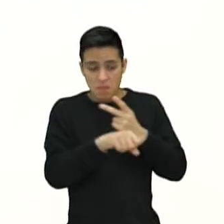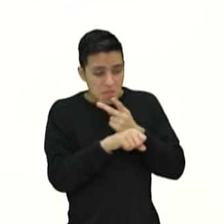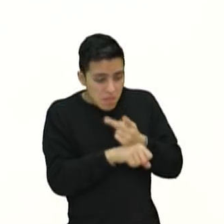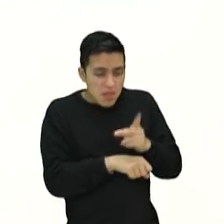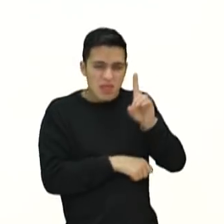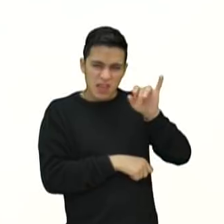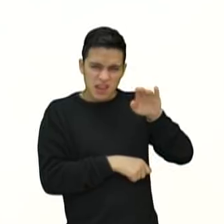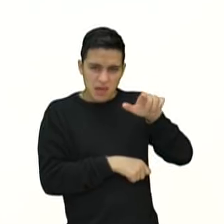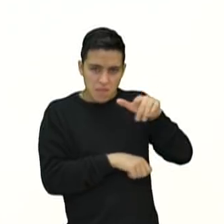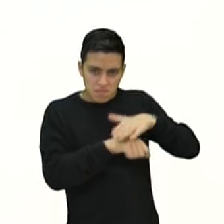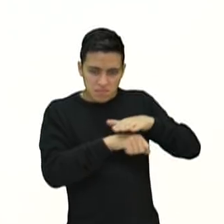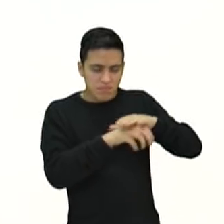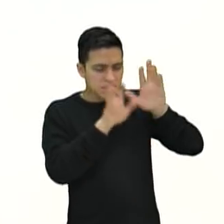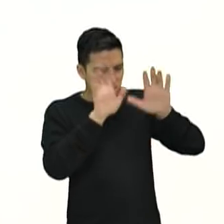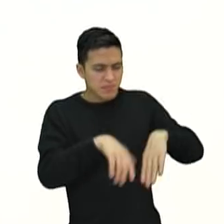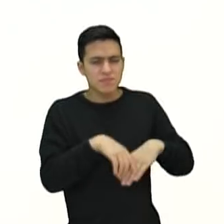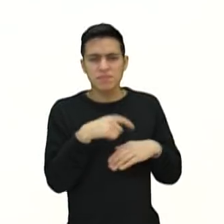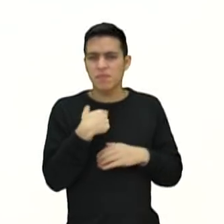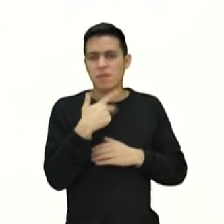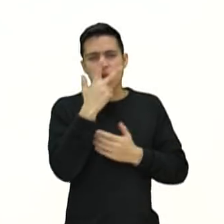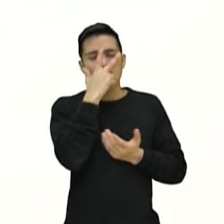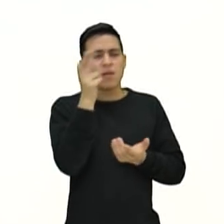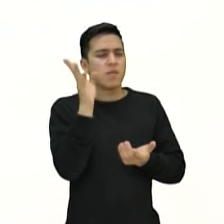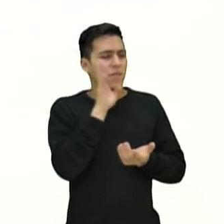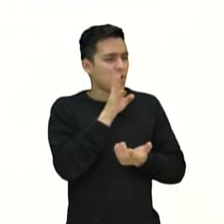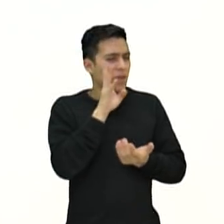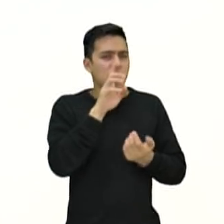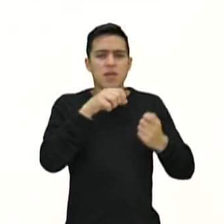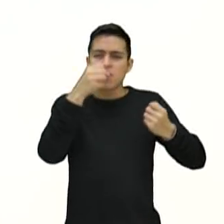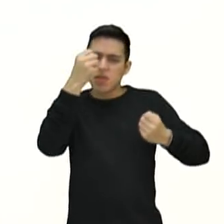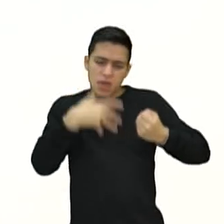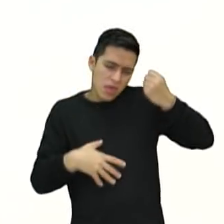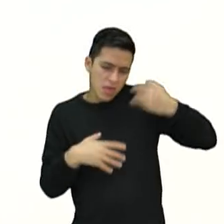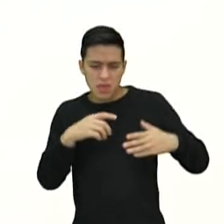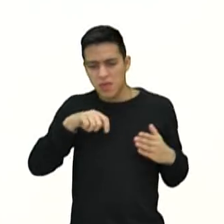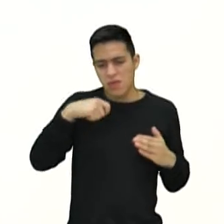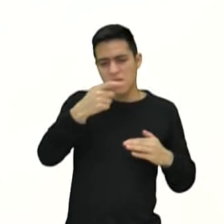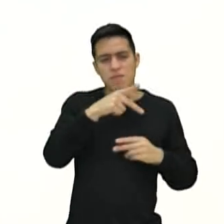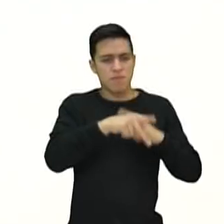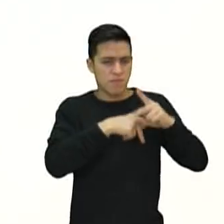achei, o que ele escreve é muito bacana, ele fala tudo a respeito do povo indígena.